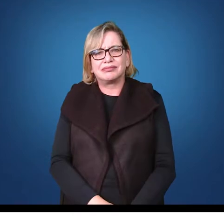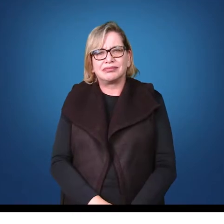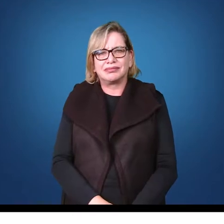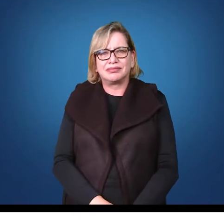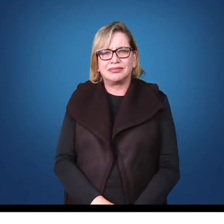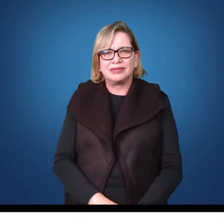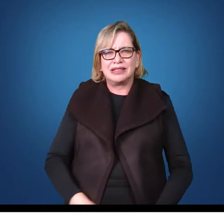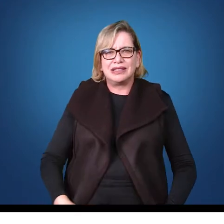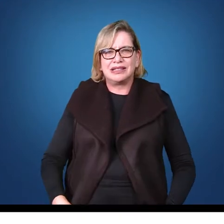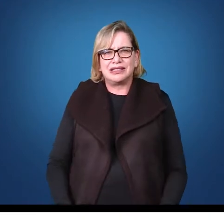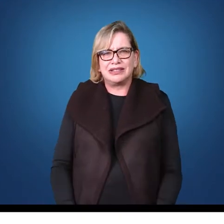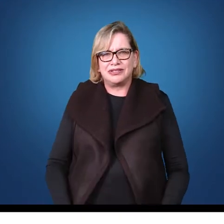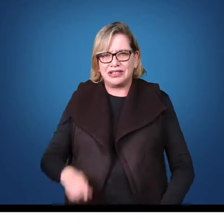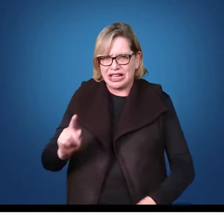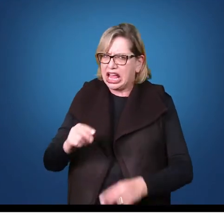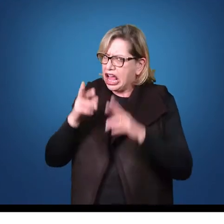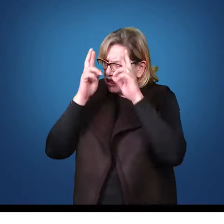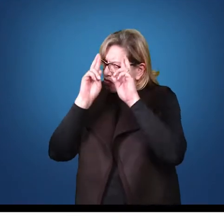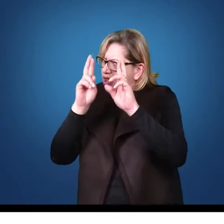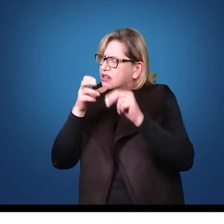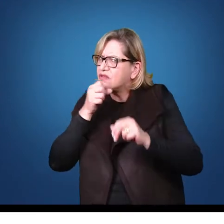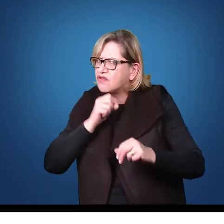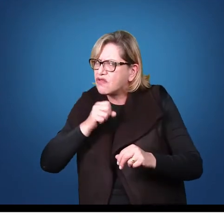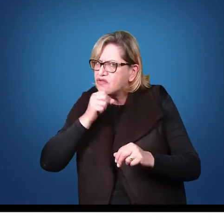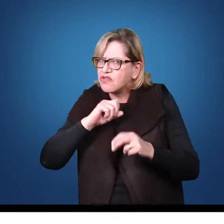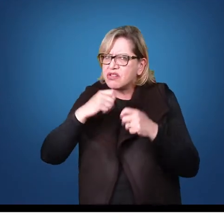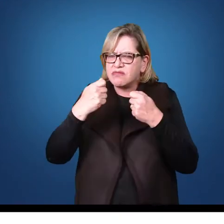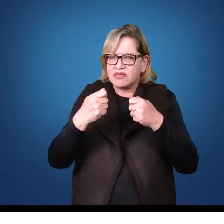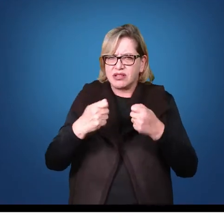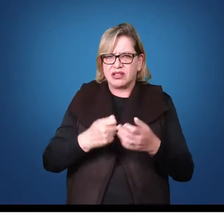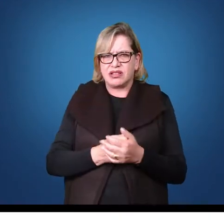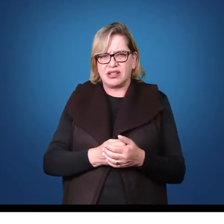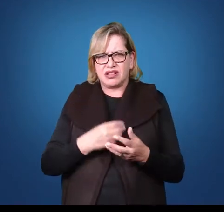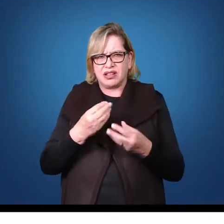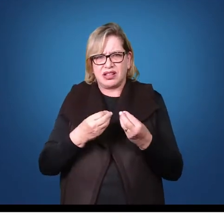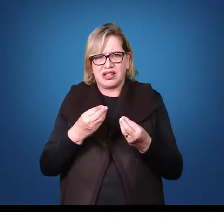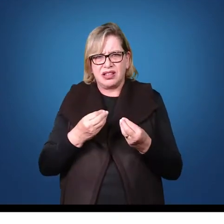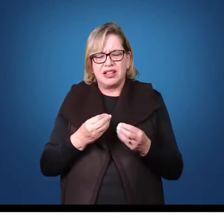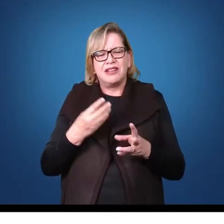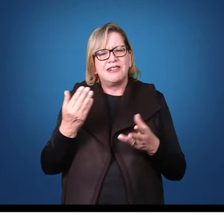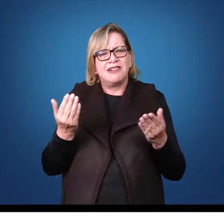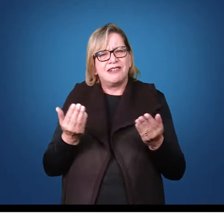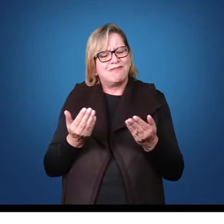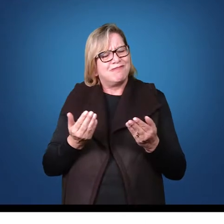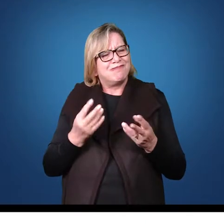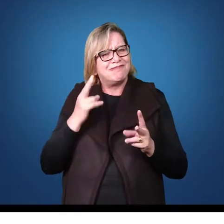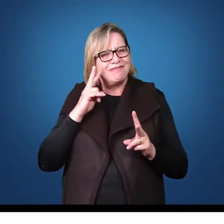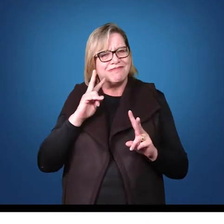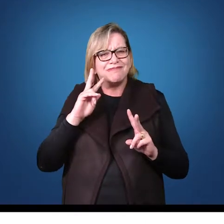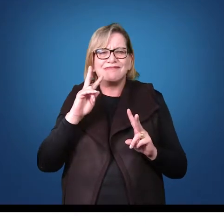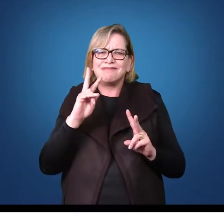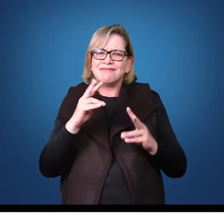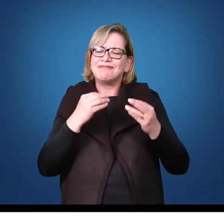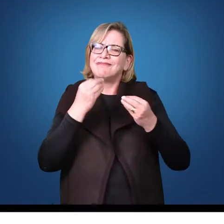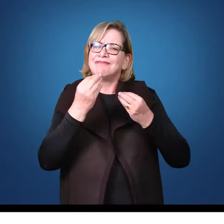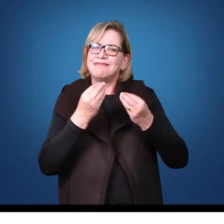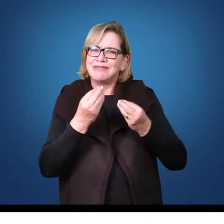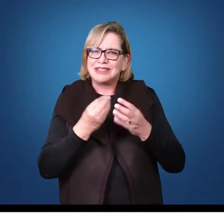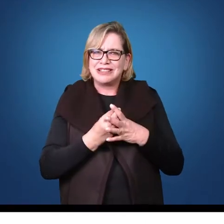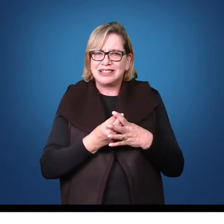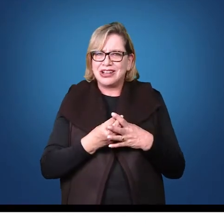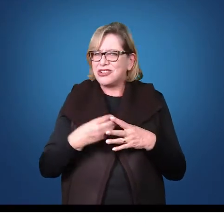Fala certo com seu avô, rapaz. Ó, respeito. Olá. Ah,